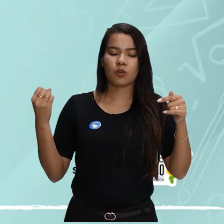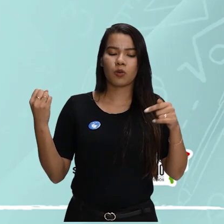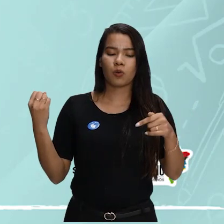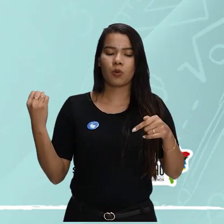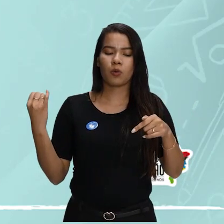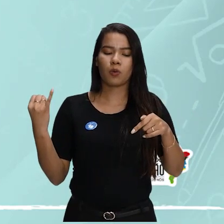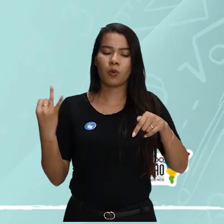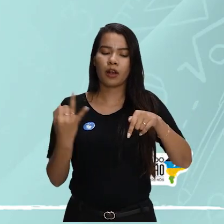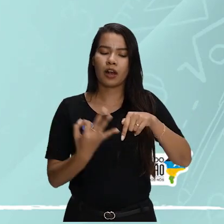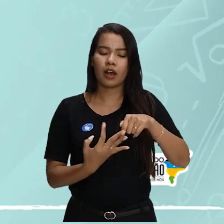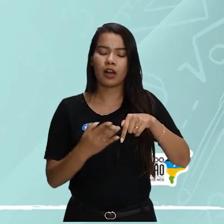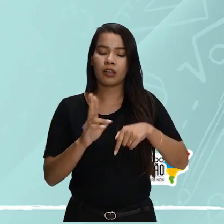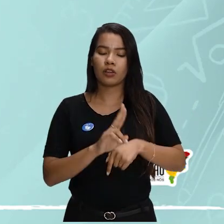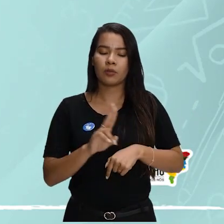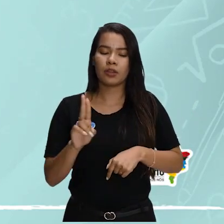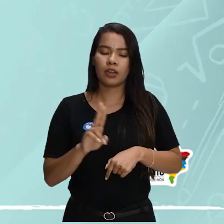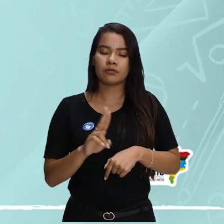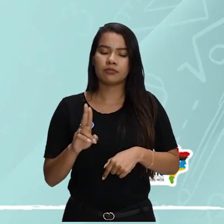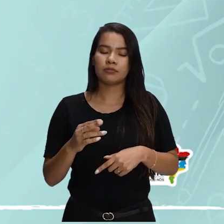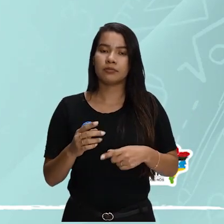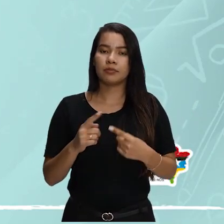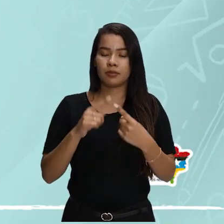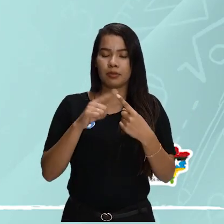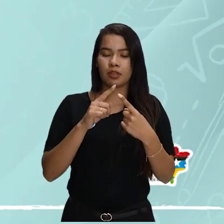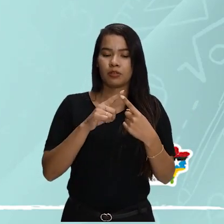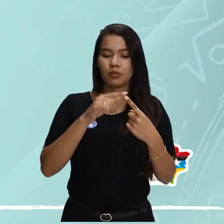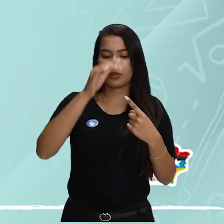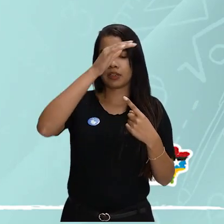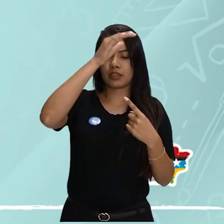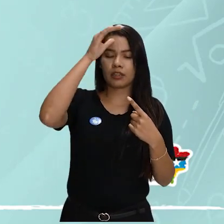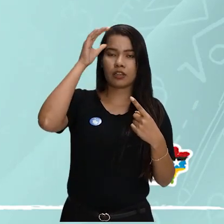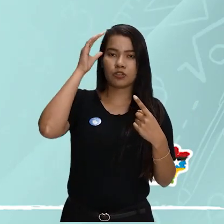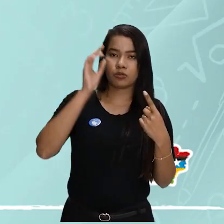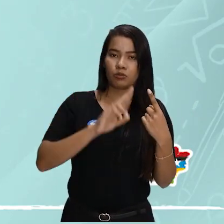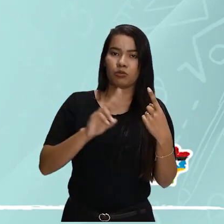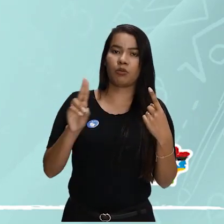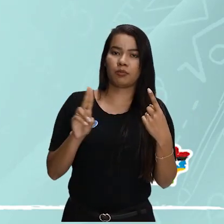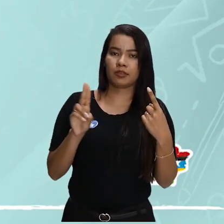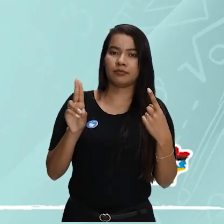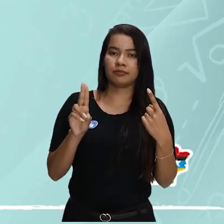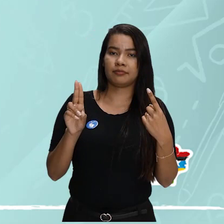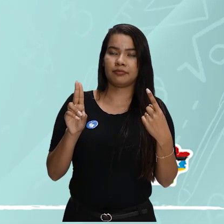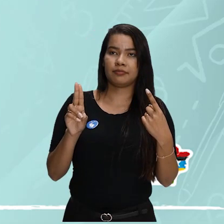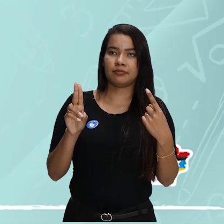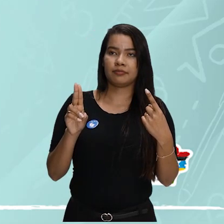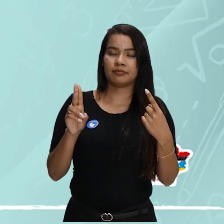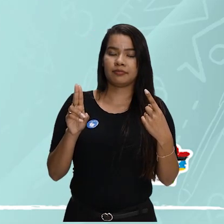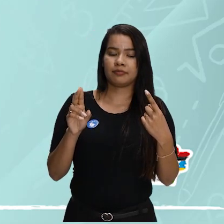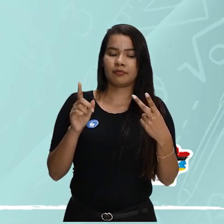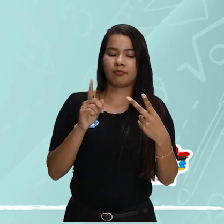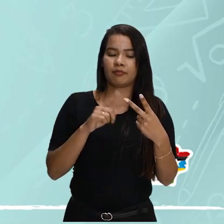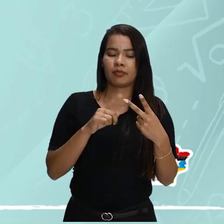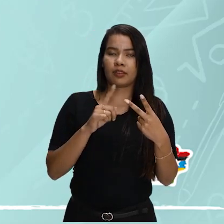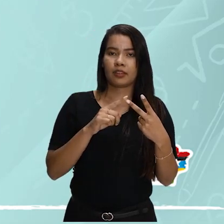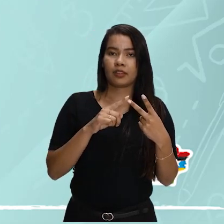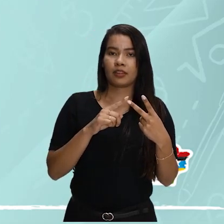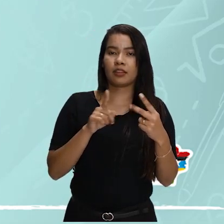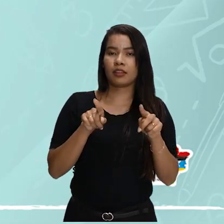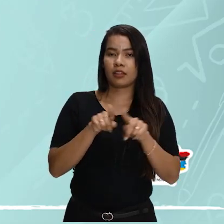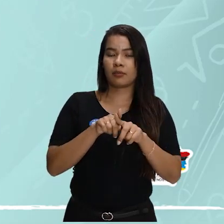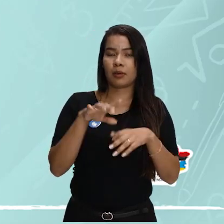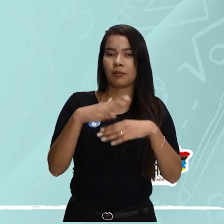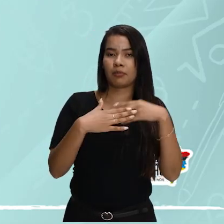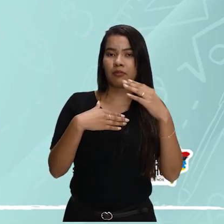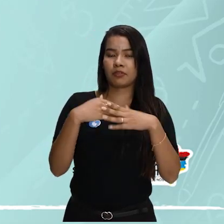qualitativas nominais? O nome do cliente é uma qualidade, né, nominal, você nomeia. Você tem a